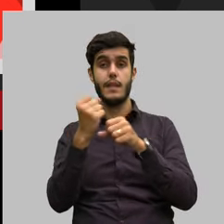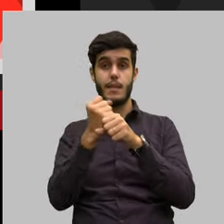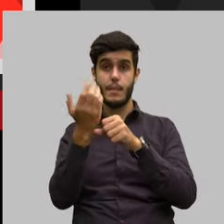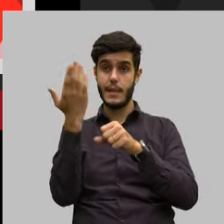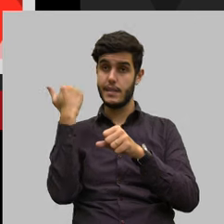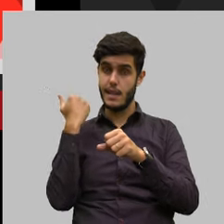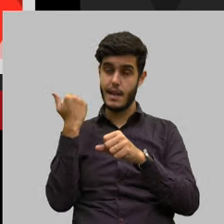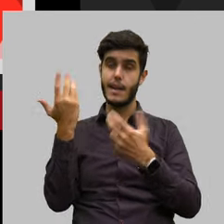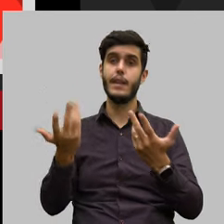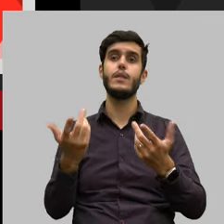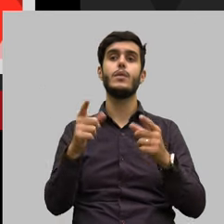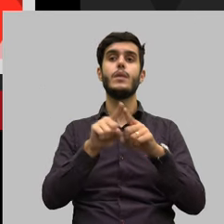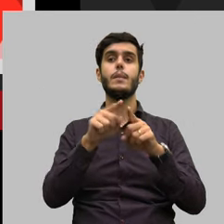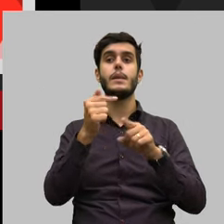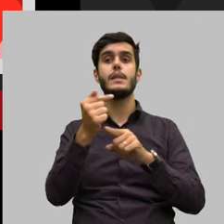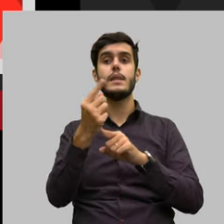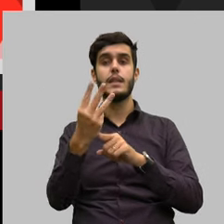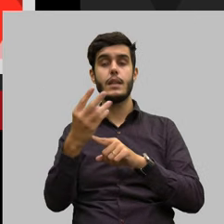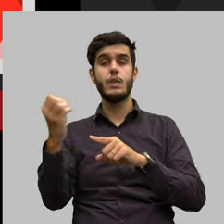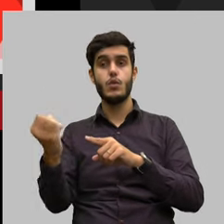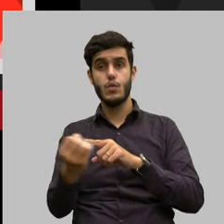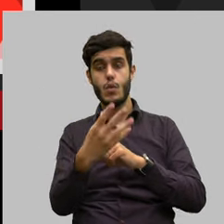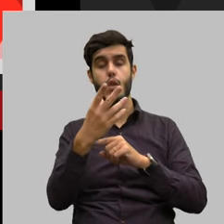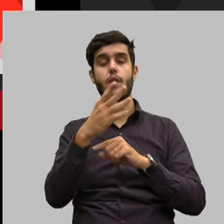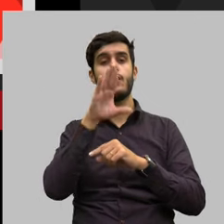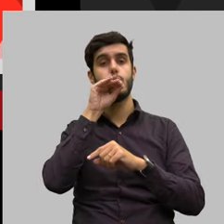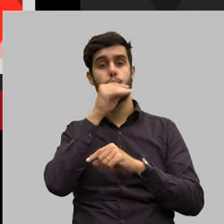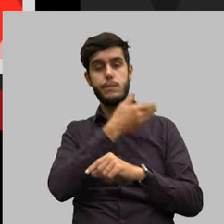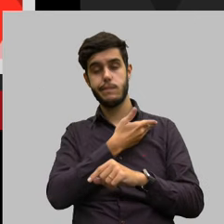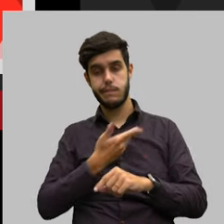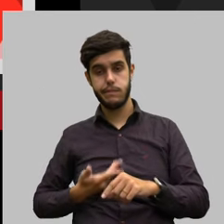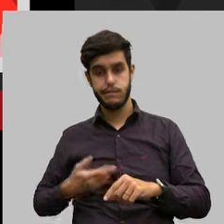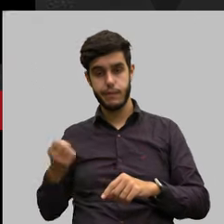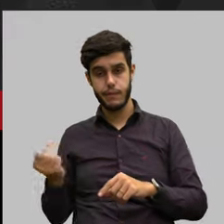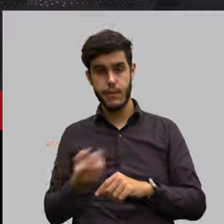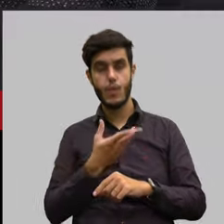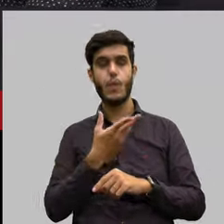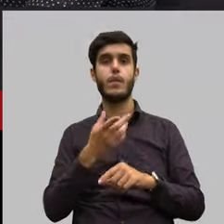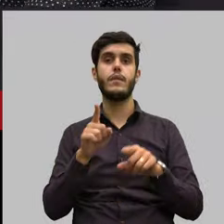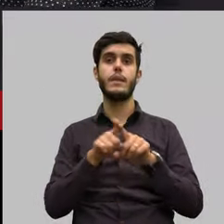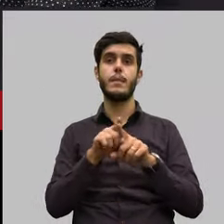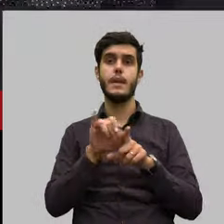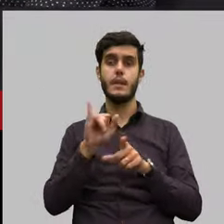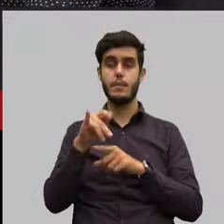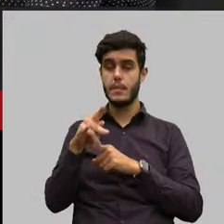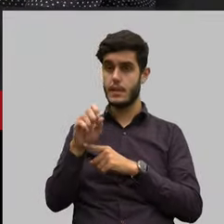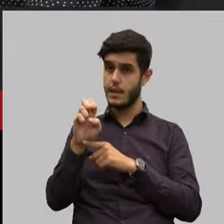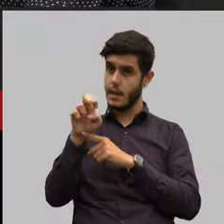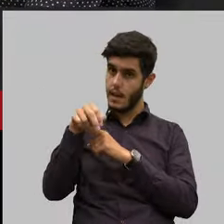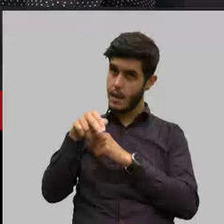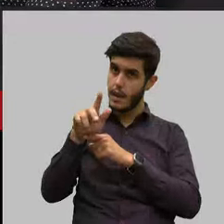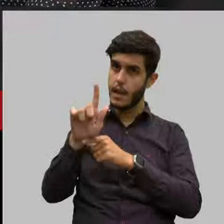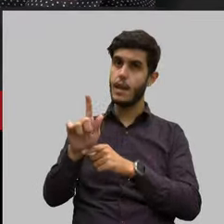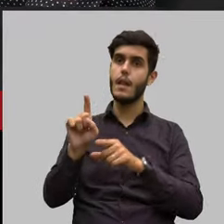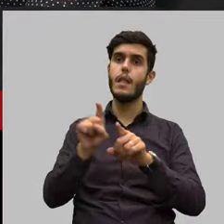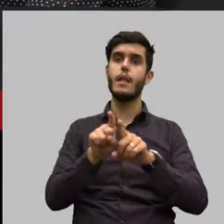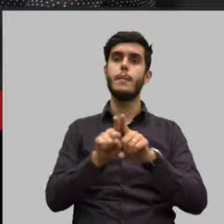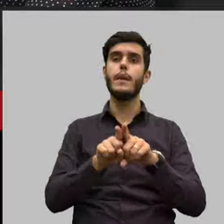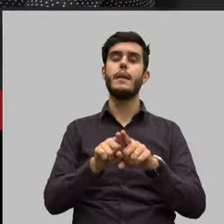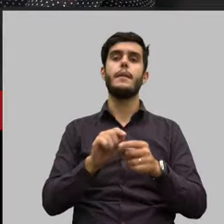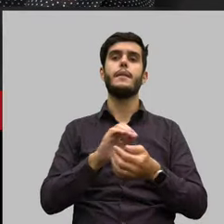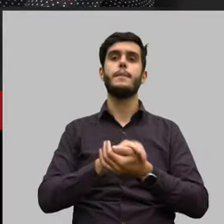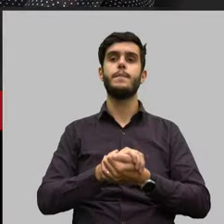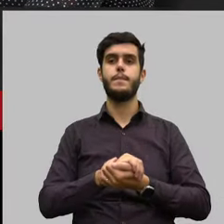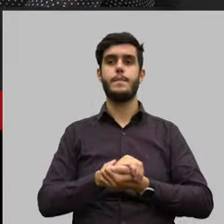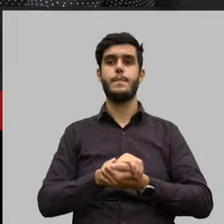eh 73 novos servidores públicos que fortaleceram os quadros da do ipseng a gente teve eh na rede